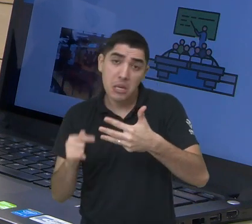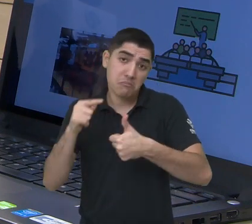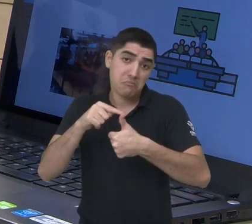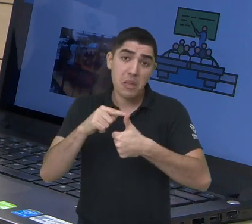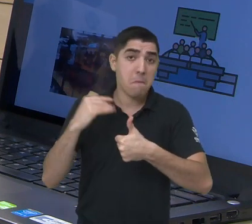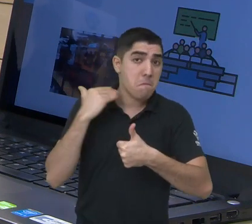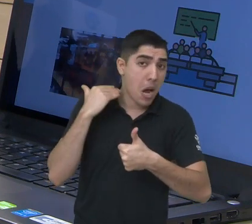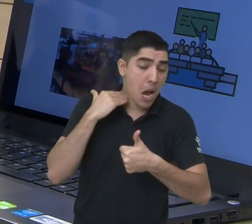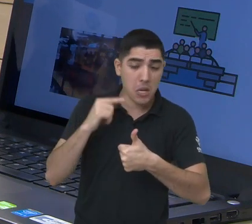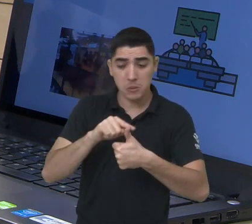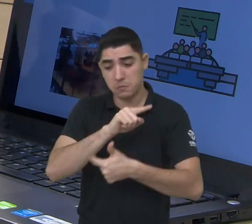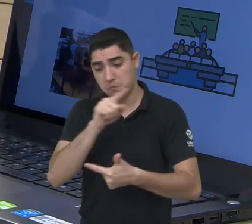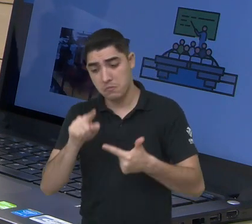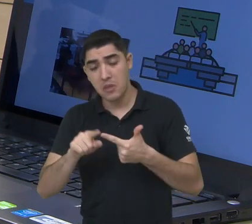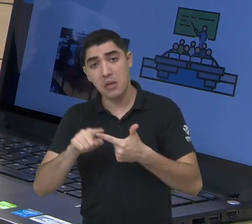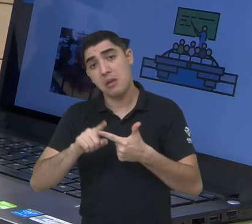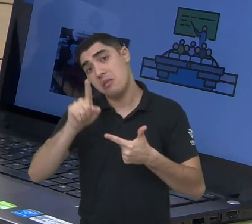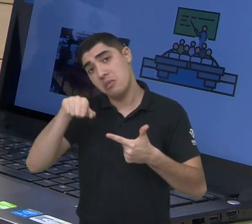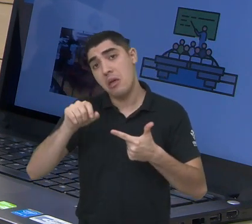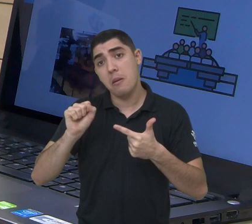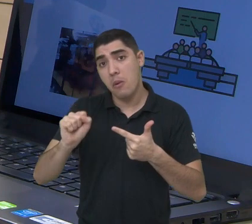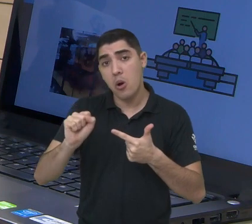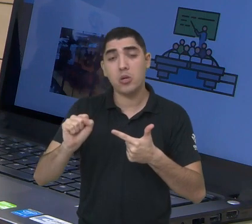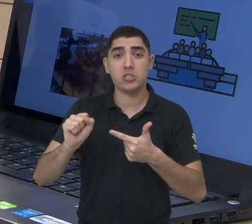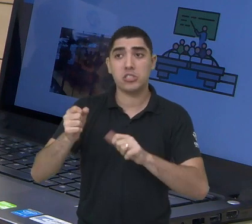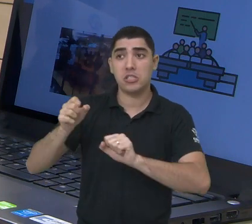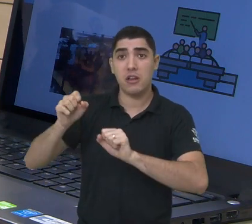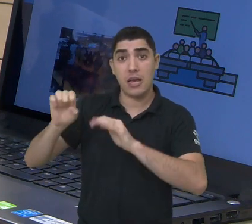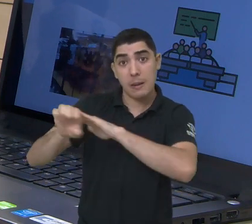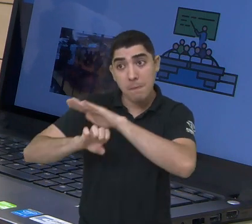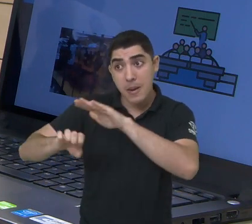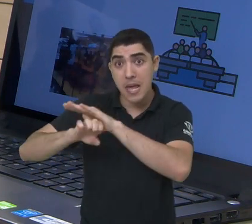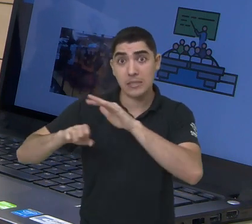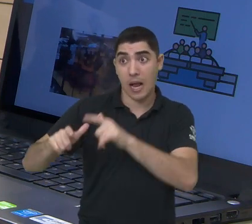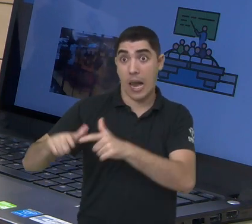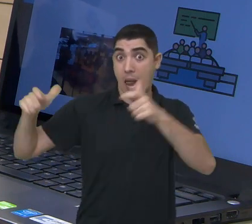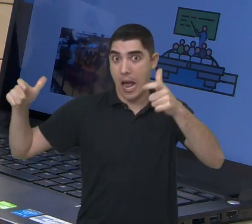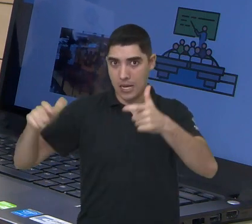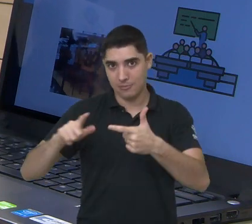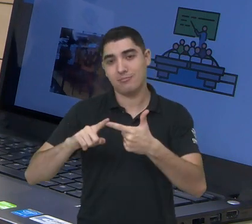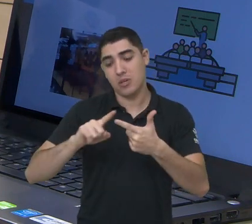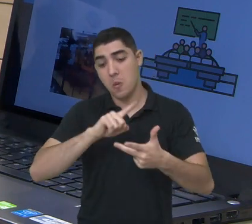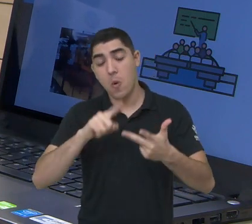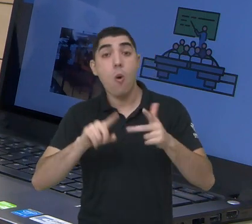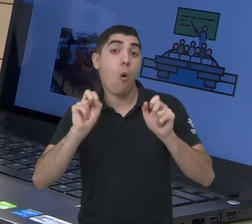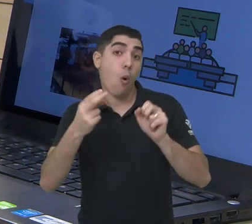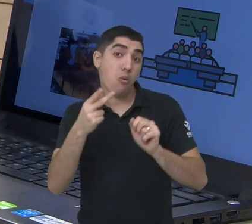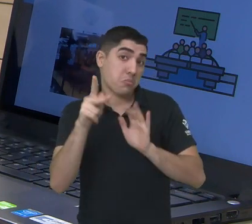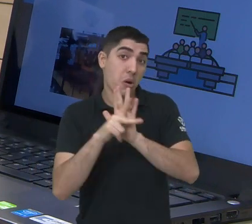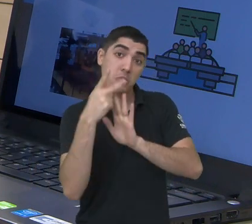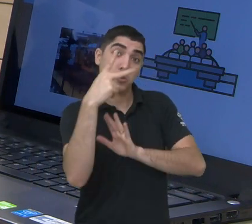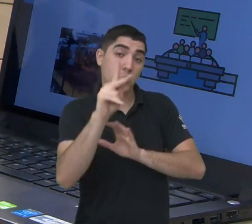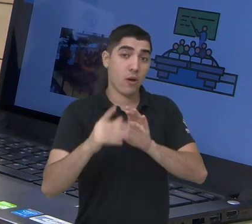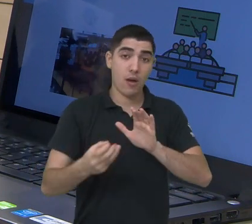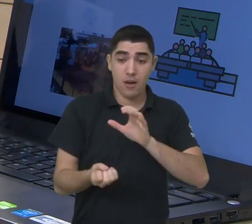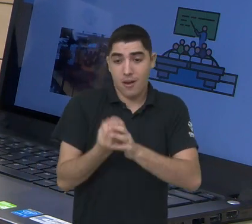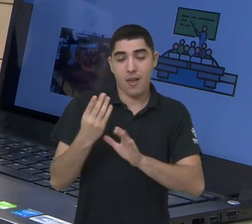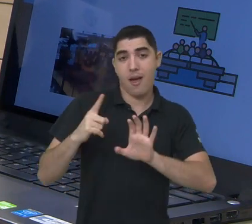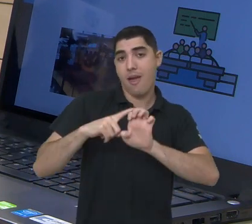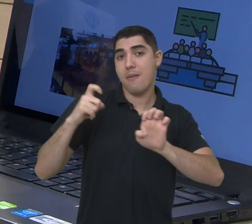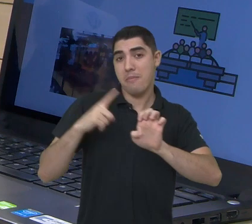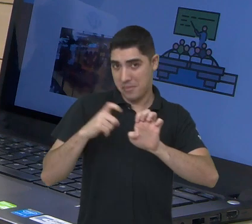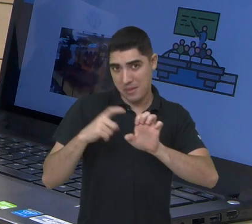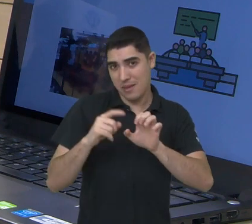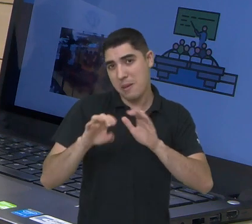seja atuando dentro de um banco, ou seja, dentro de uma grande empresa, ou até mesmo através do empreendedorismo, que